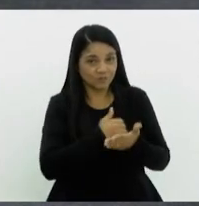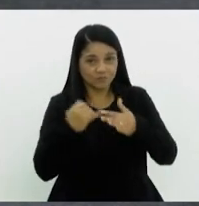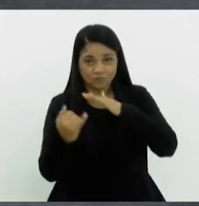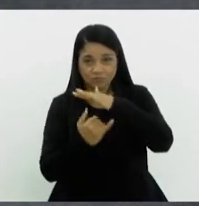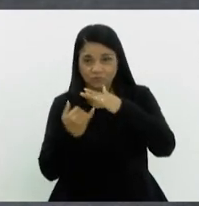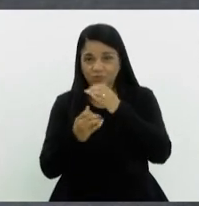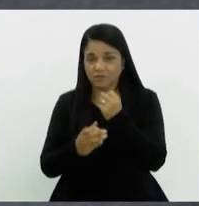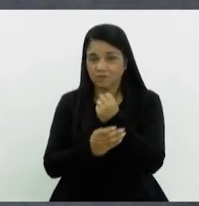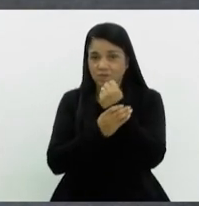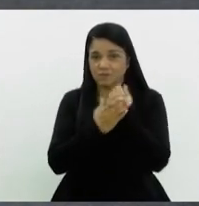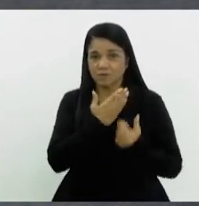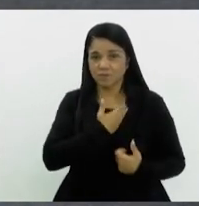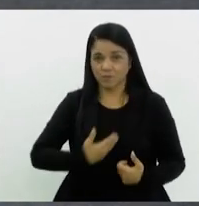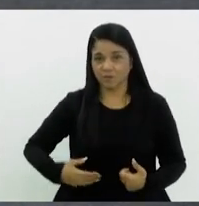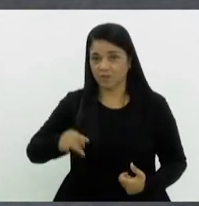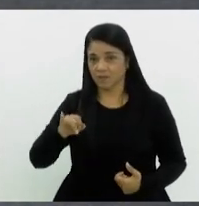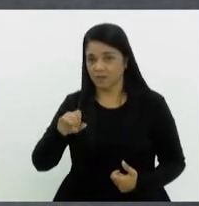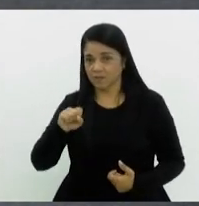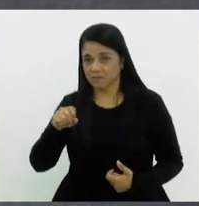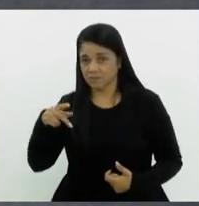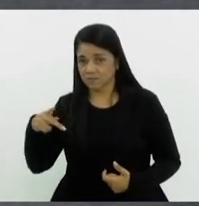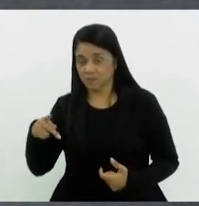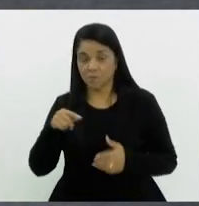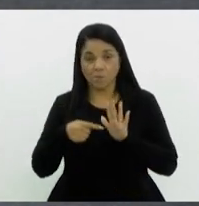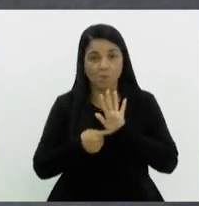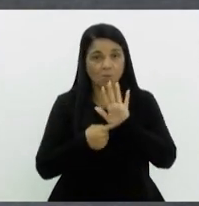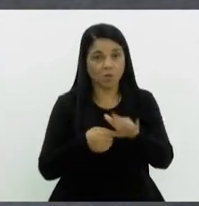Segurança Pública, do ISPE, apontam que